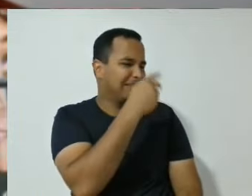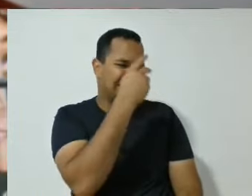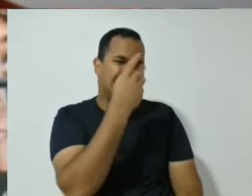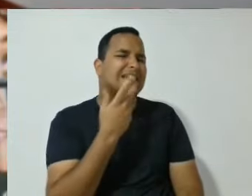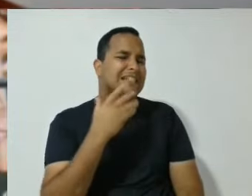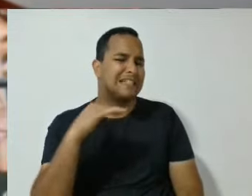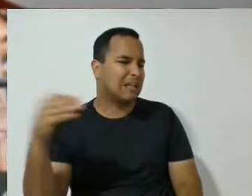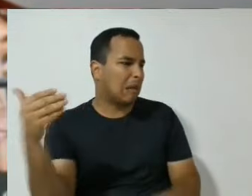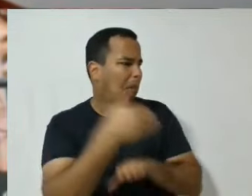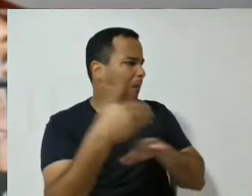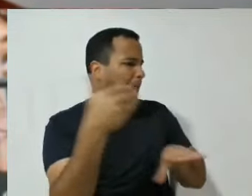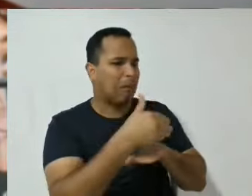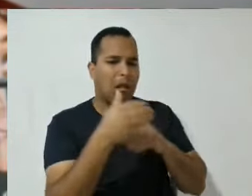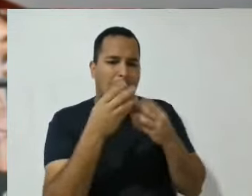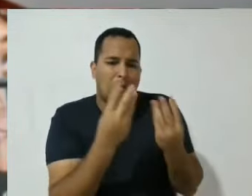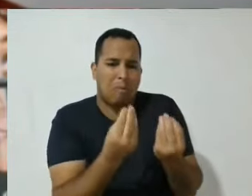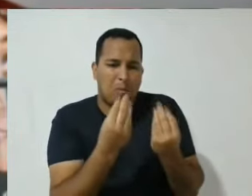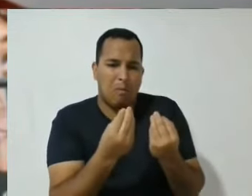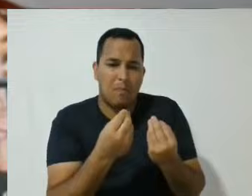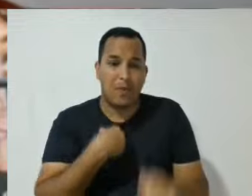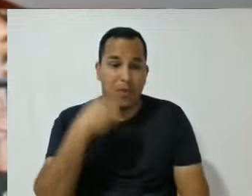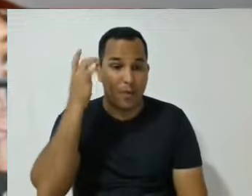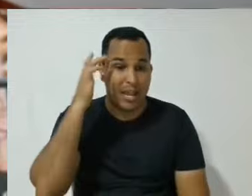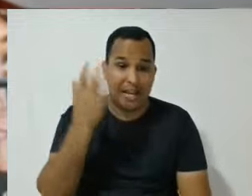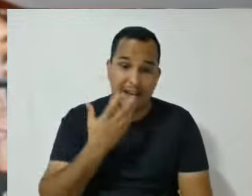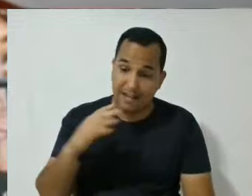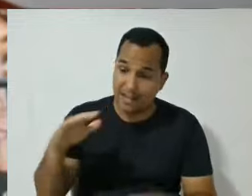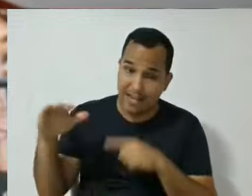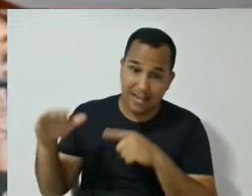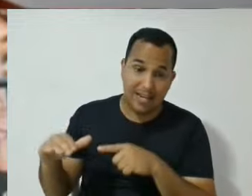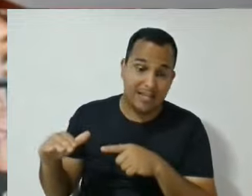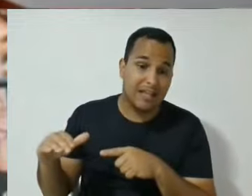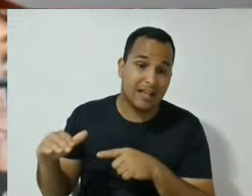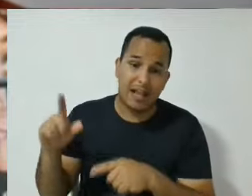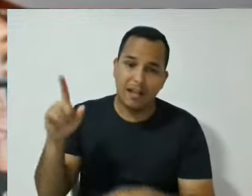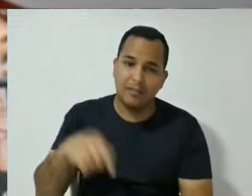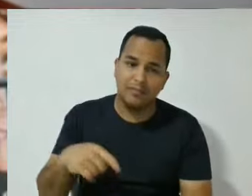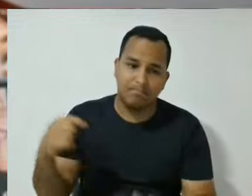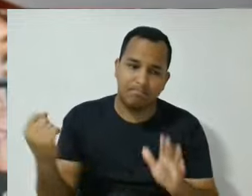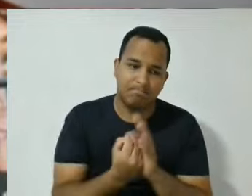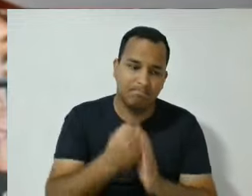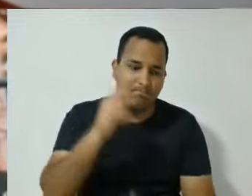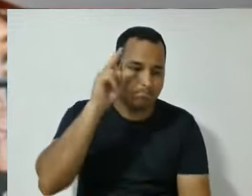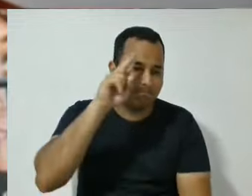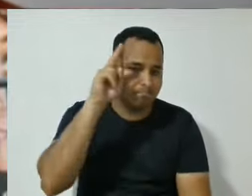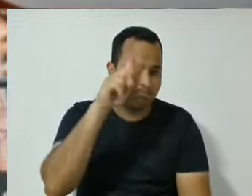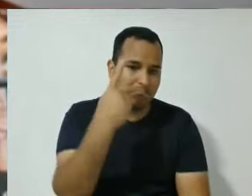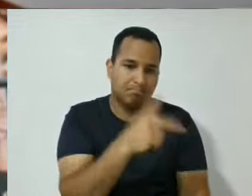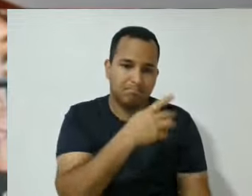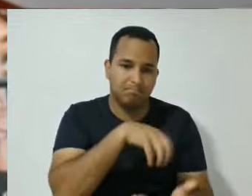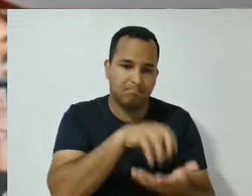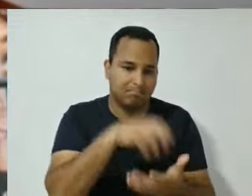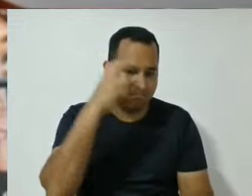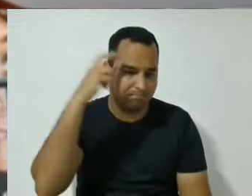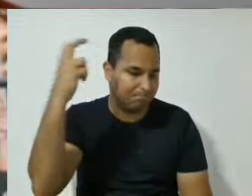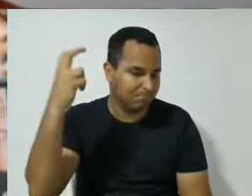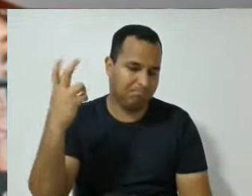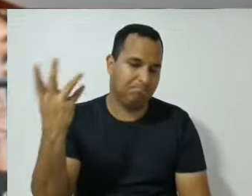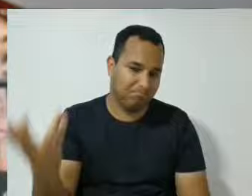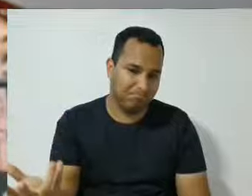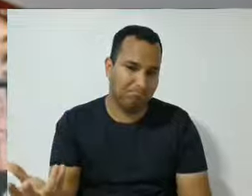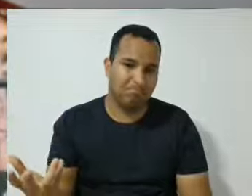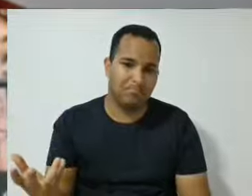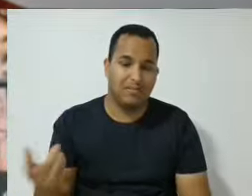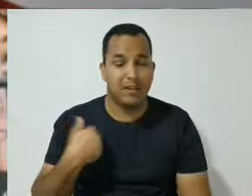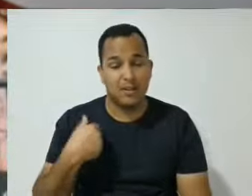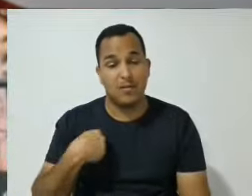acho, inclusive, Grace, que as crianças sempre perpassaram a história do Centro Cultural São Bernardo. Eu também,